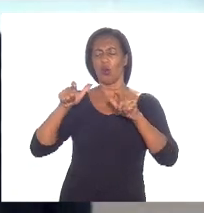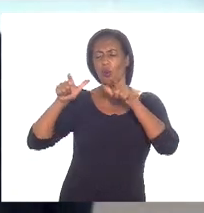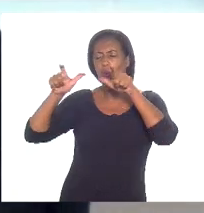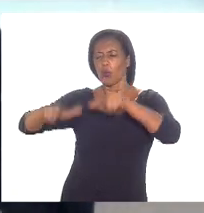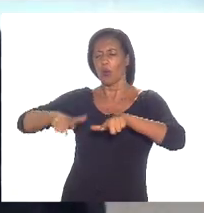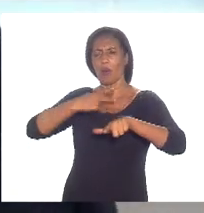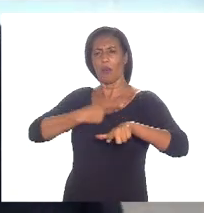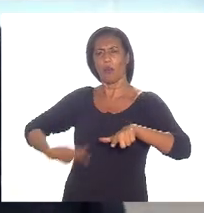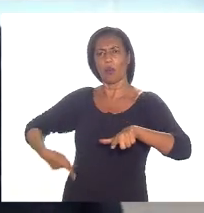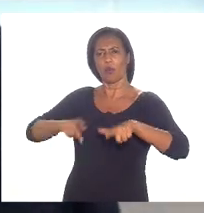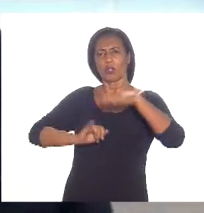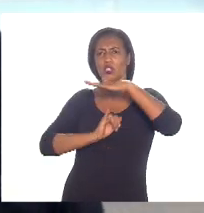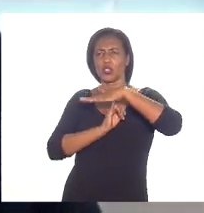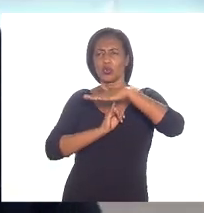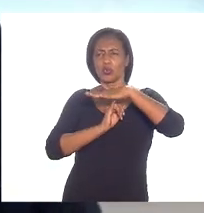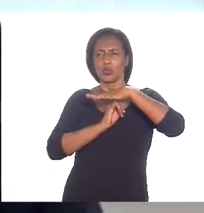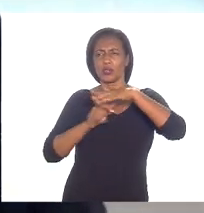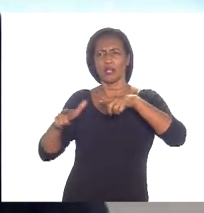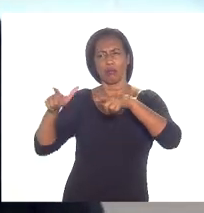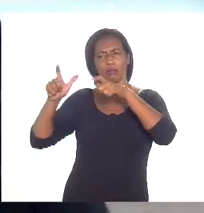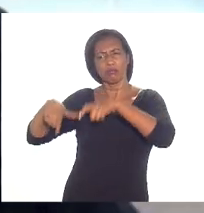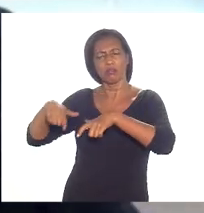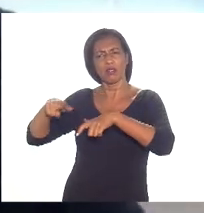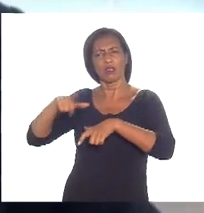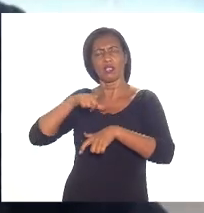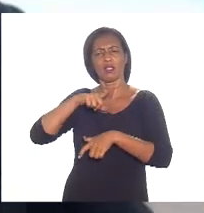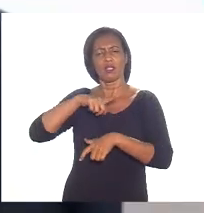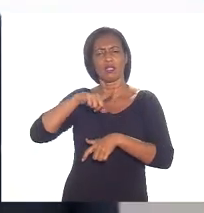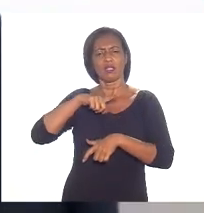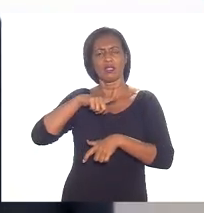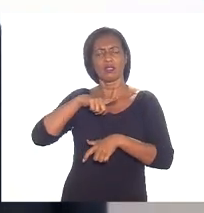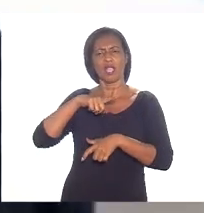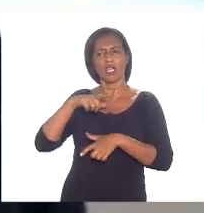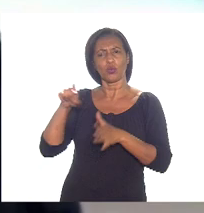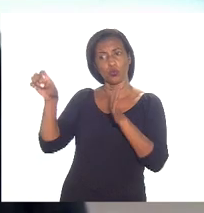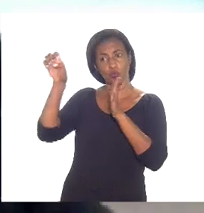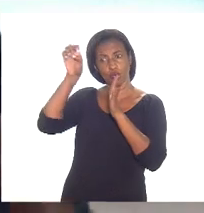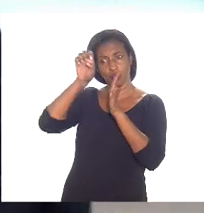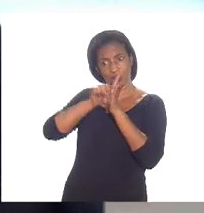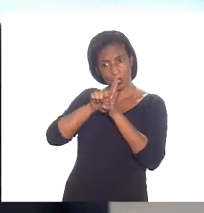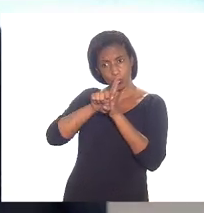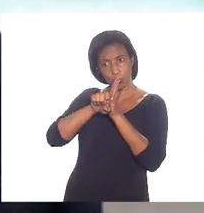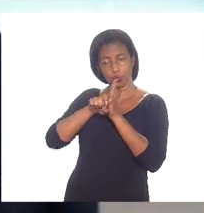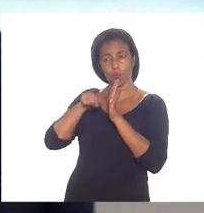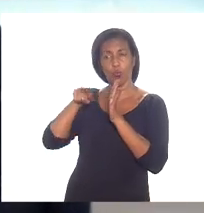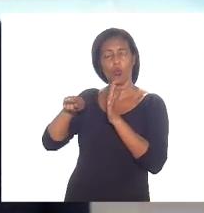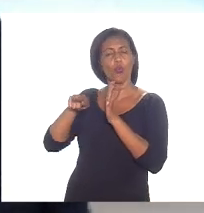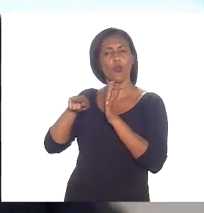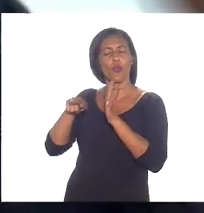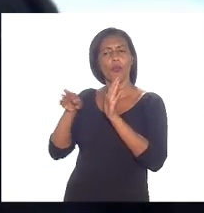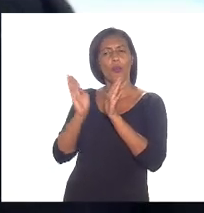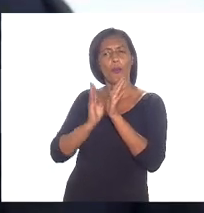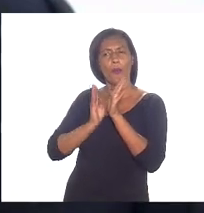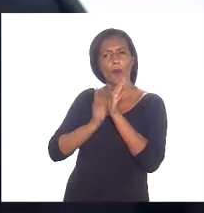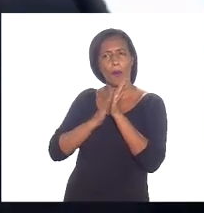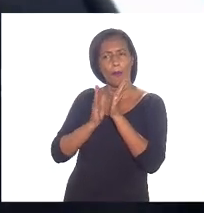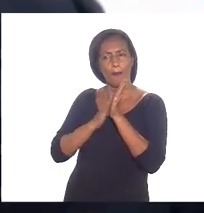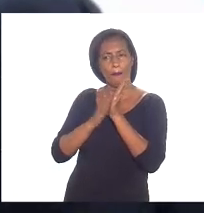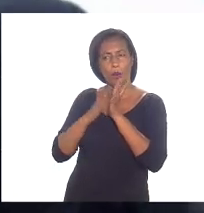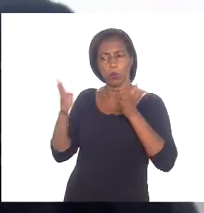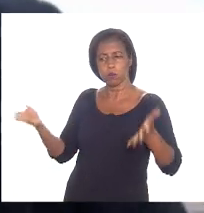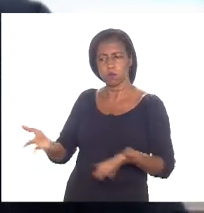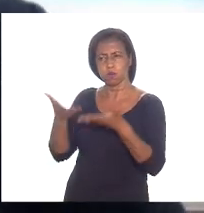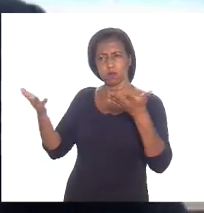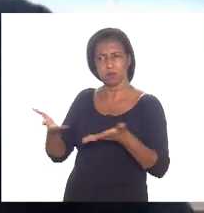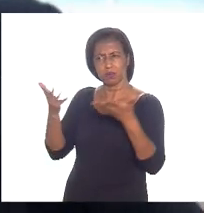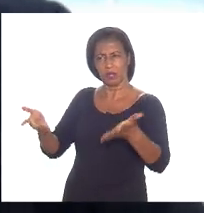uma instituição que tem no seu estatuto como propósito a exaltação ao consumo